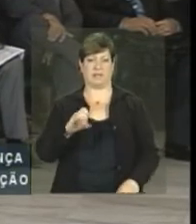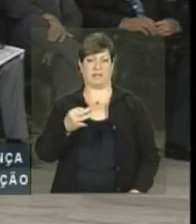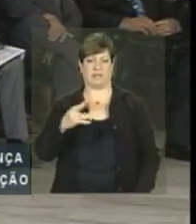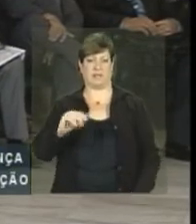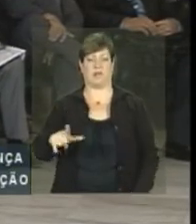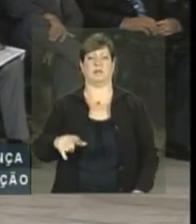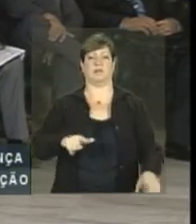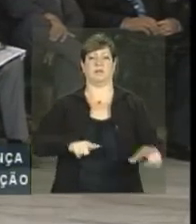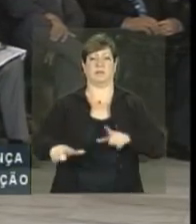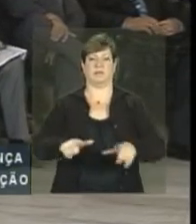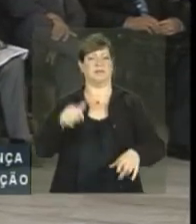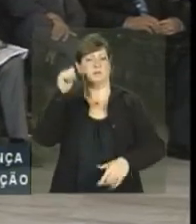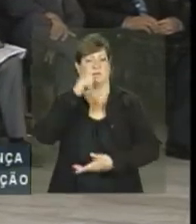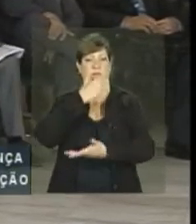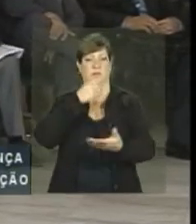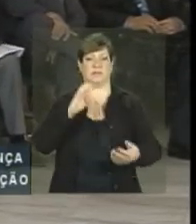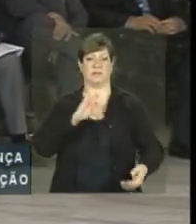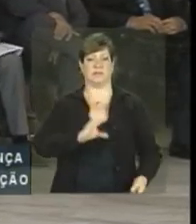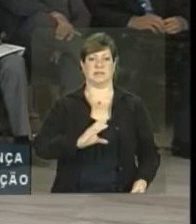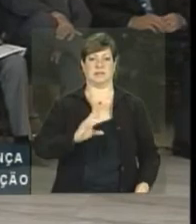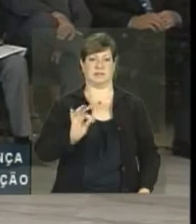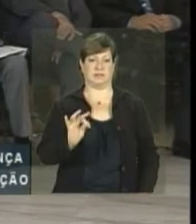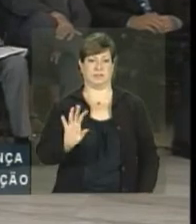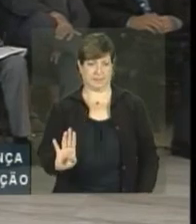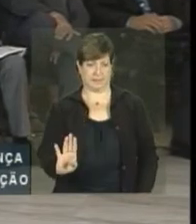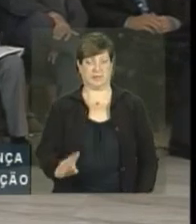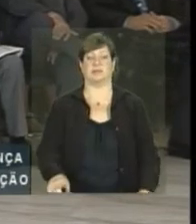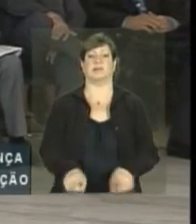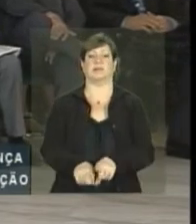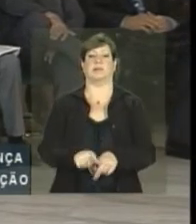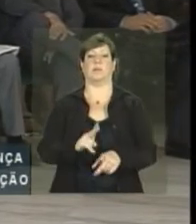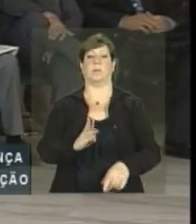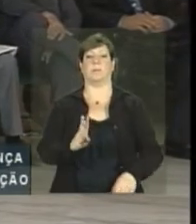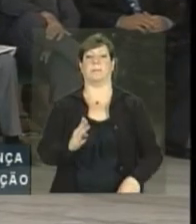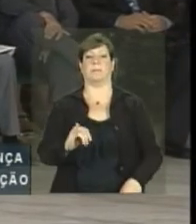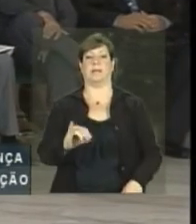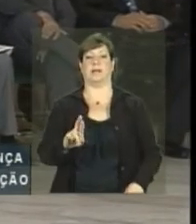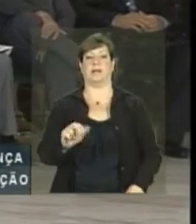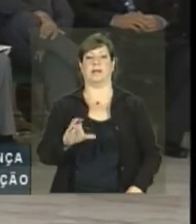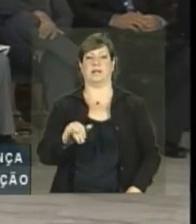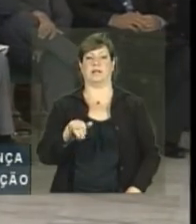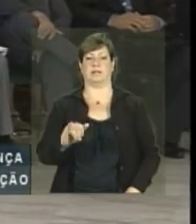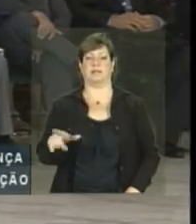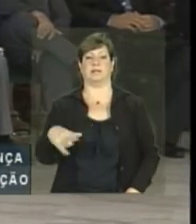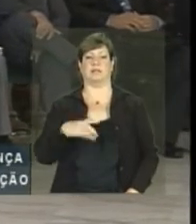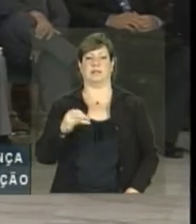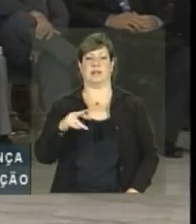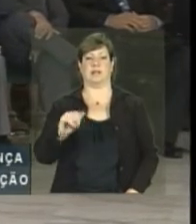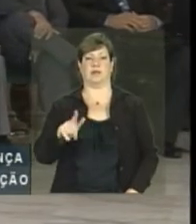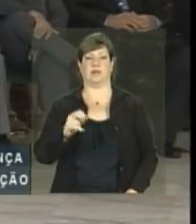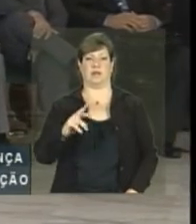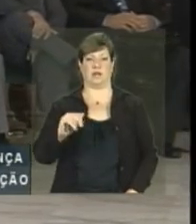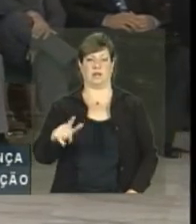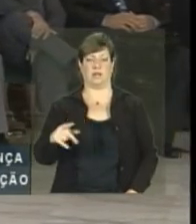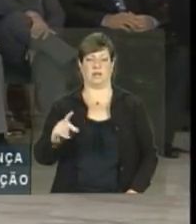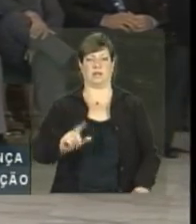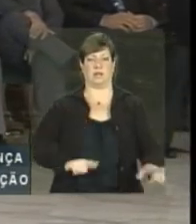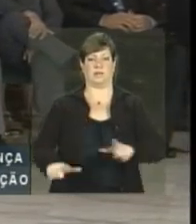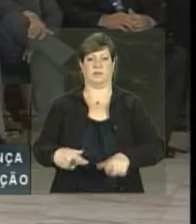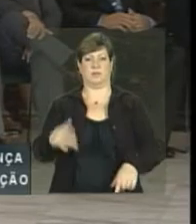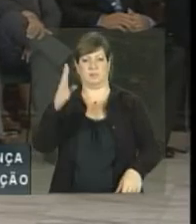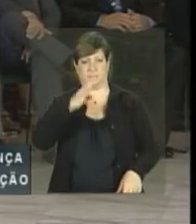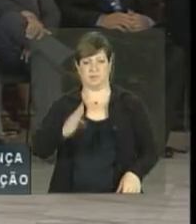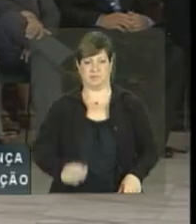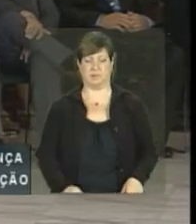e Trabalhadoras do Brasil, a CTB, o Biraci Dantas de Oliveira, da Central Geral dos Trabalhadores do Brasil,